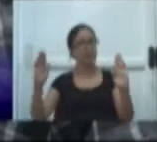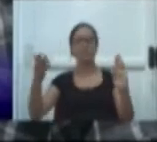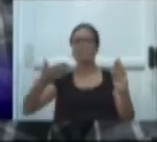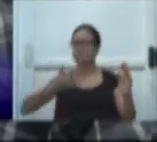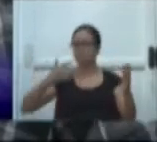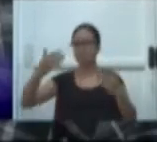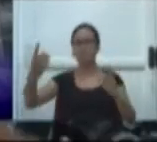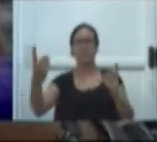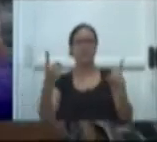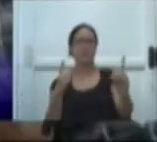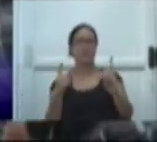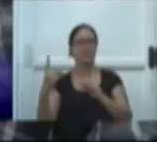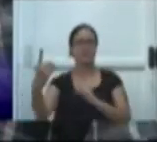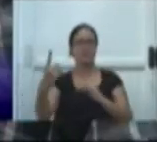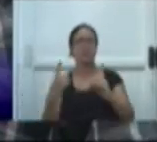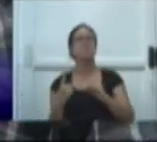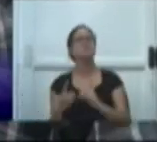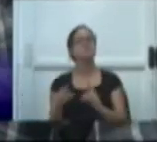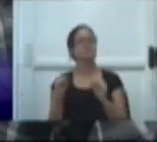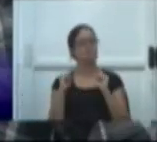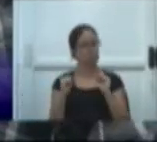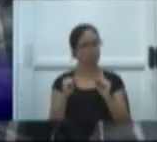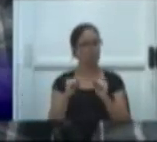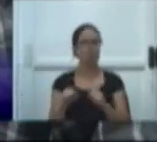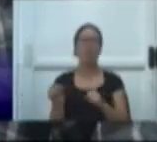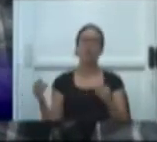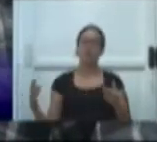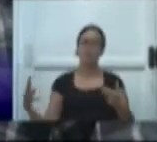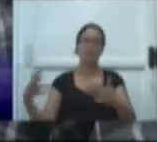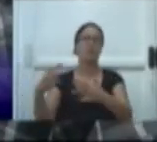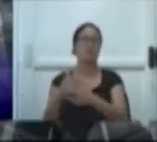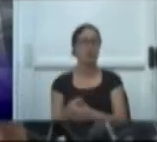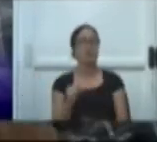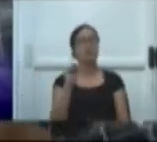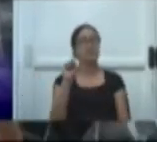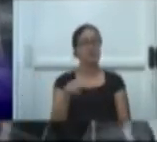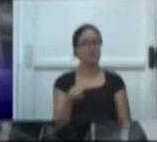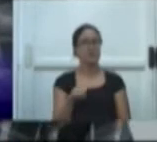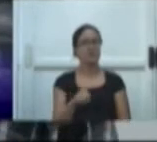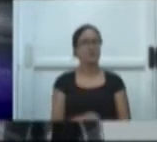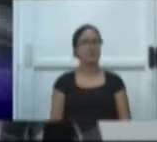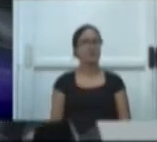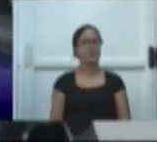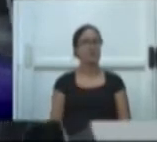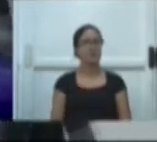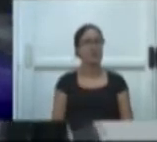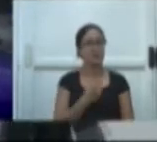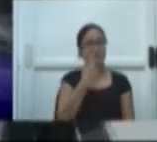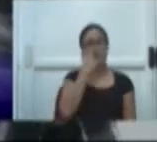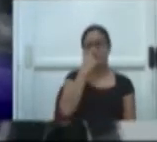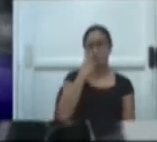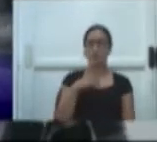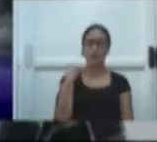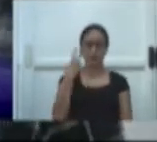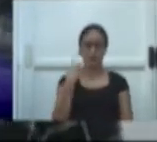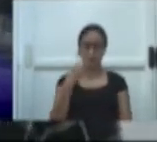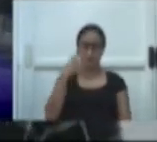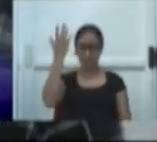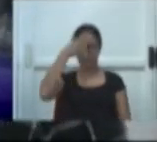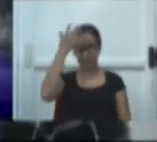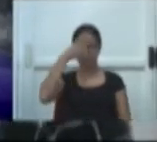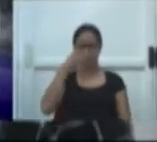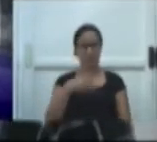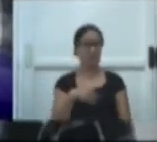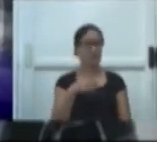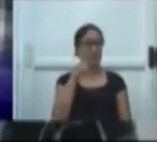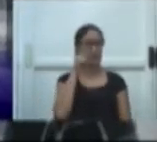covardia. Dizer que está sendo maquiado é covardia. Aí disse a vereadora Érica Tanque, dizendo ela que esteve lá